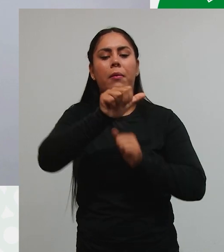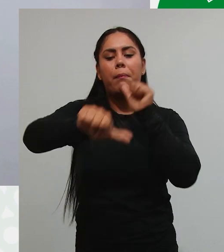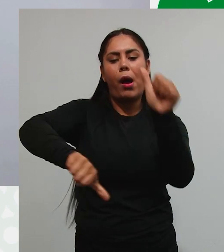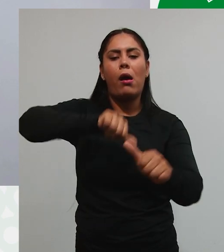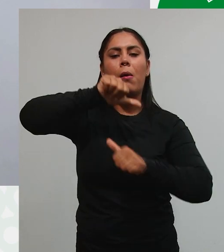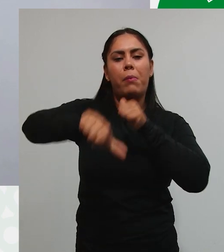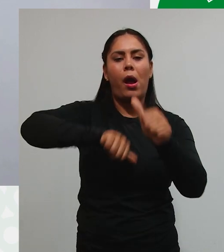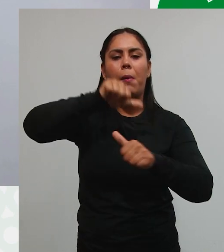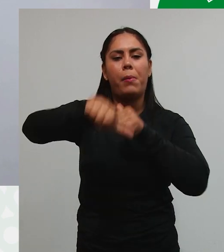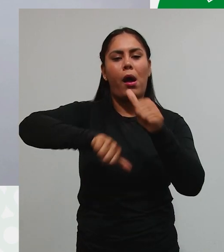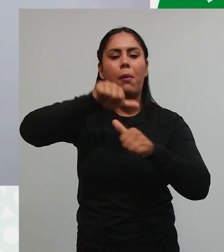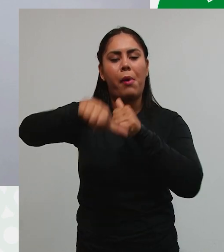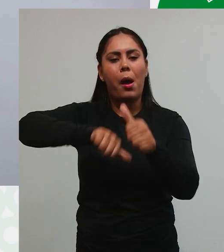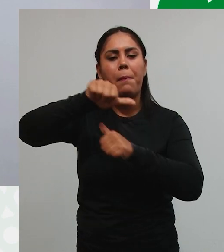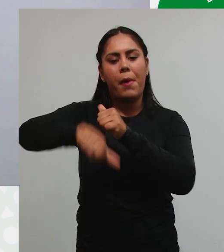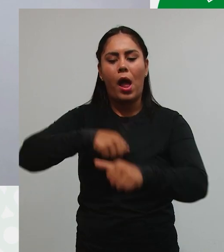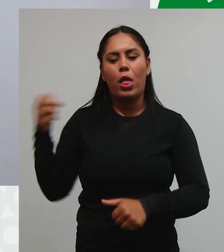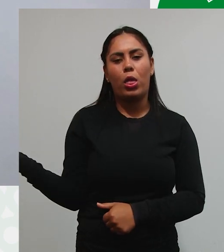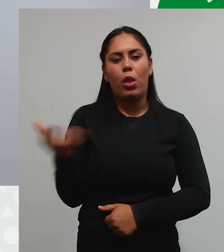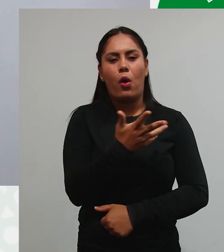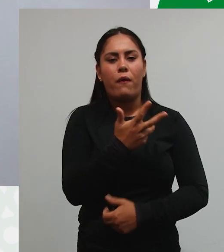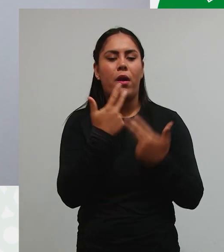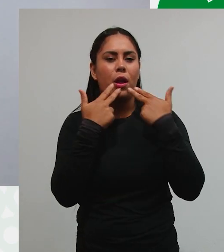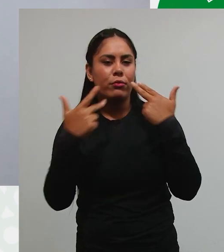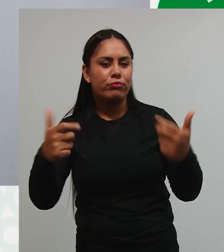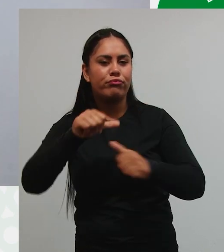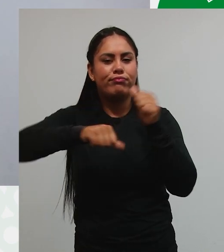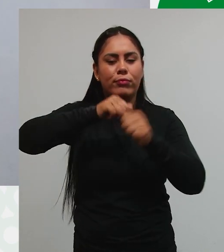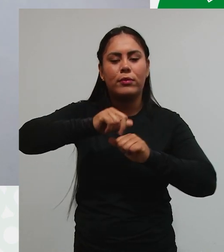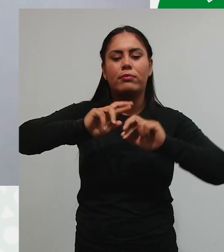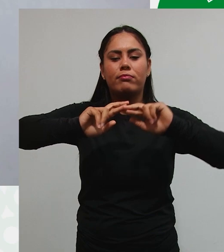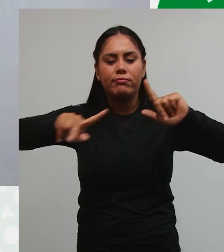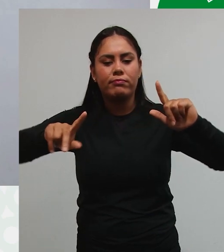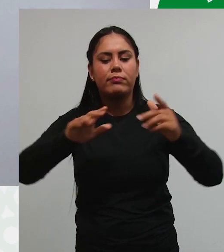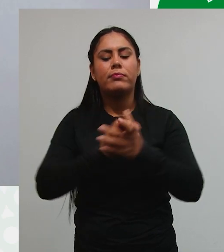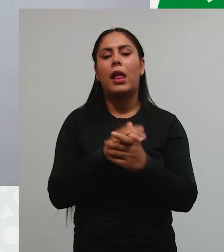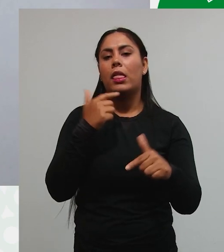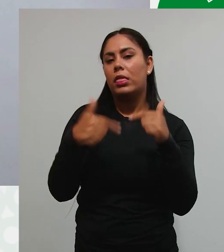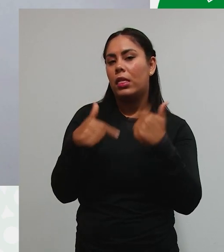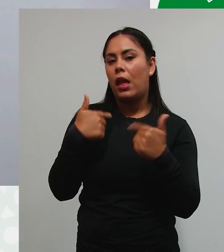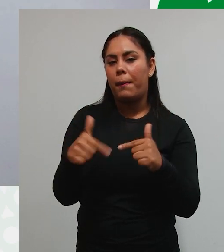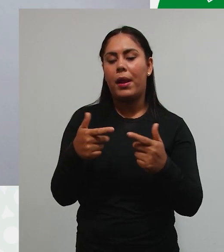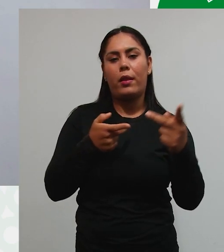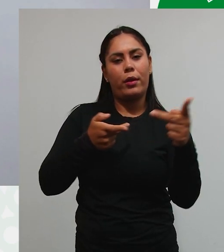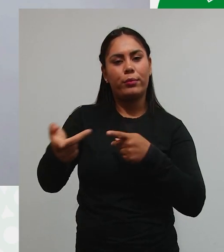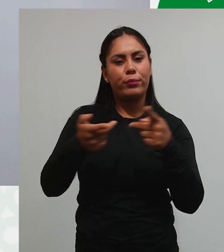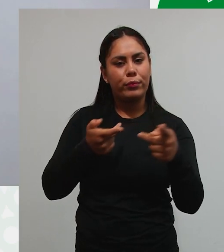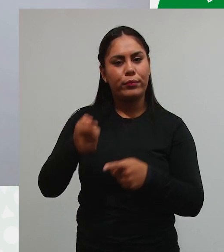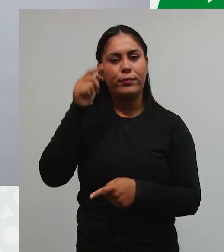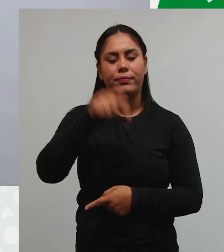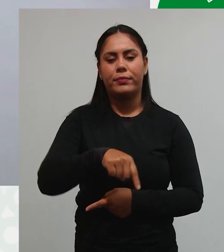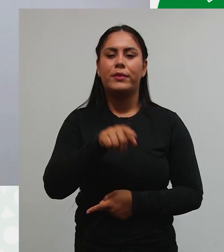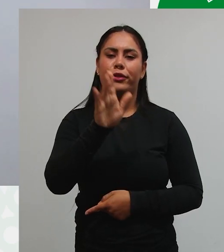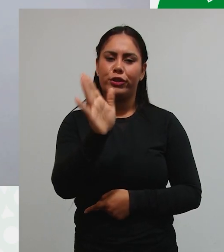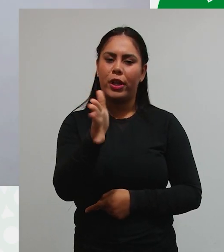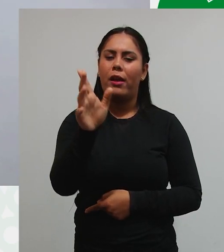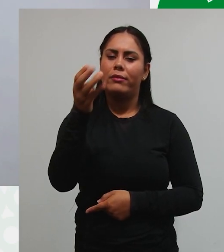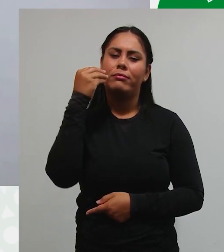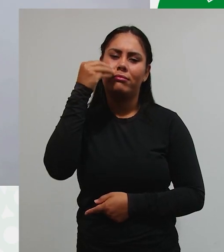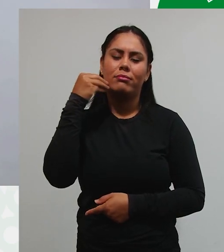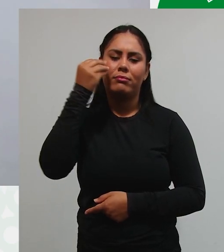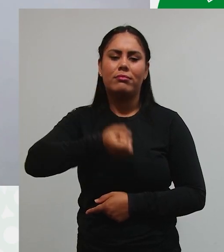resultados, né? Isso é o que é gratificante para a gente. Então, fazer, né,